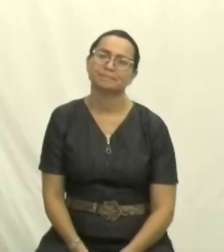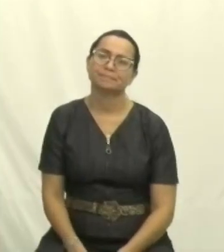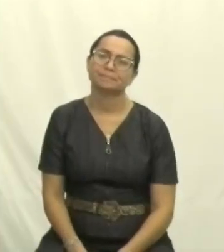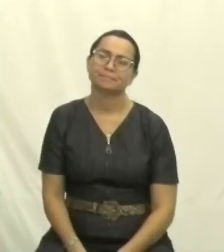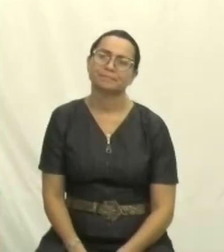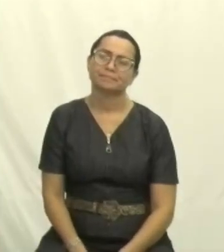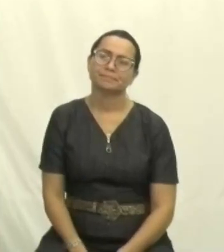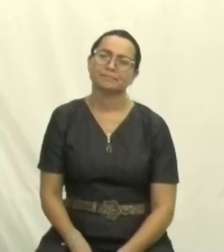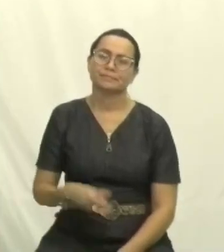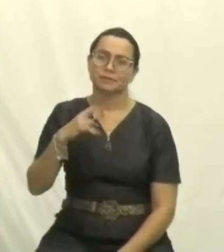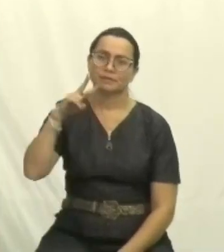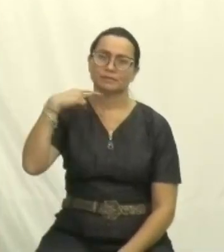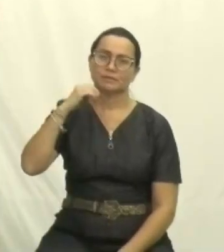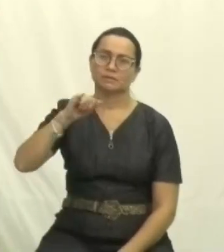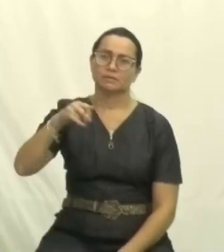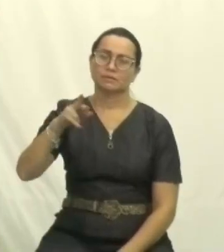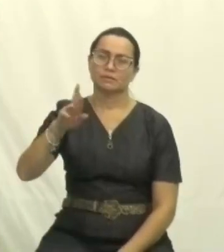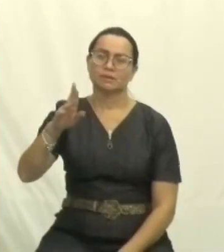Augusto Alexandre.